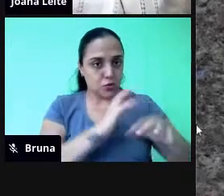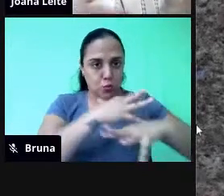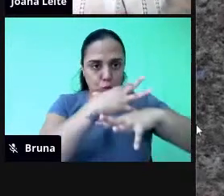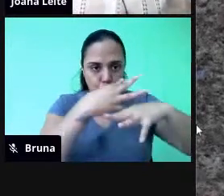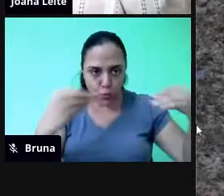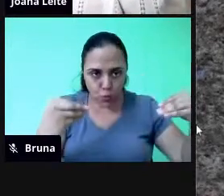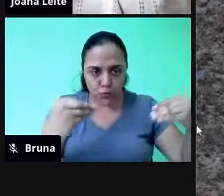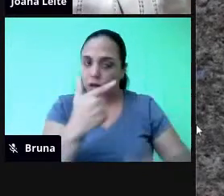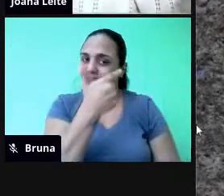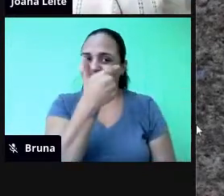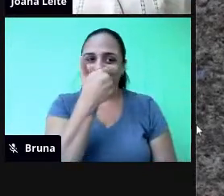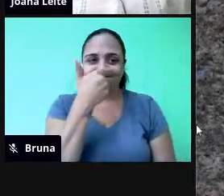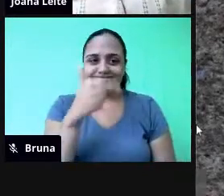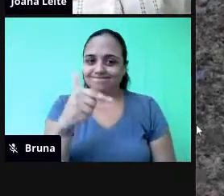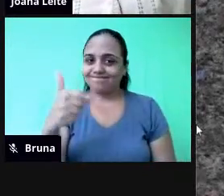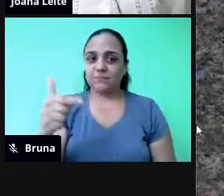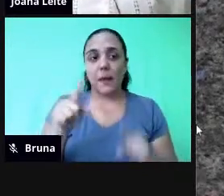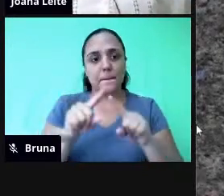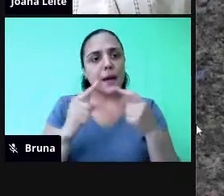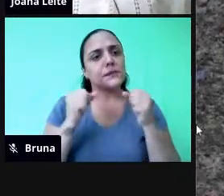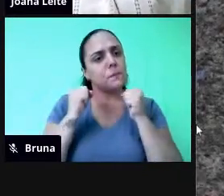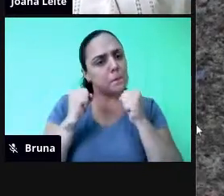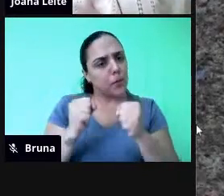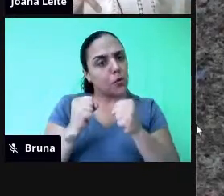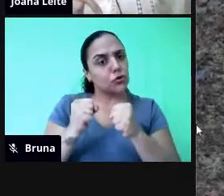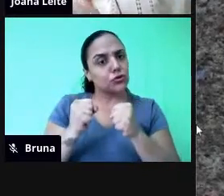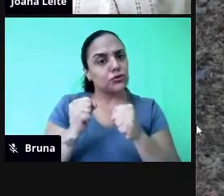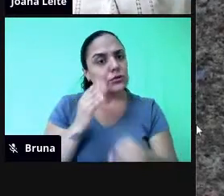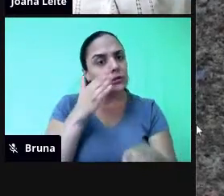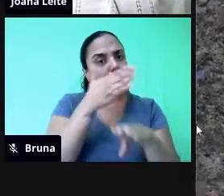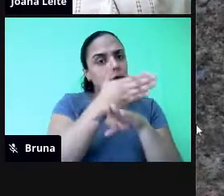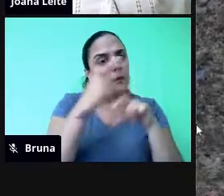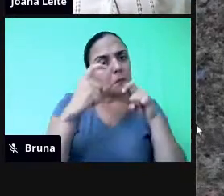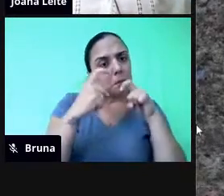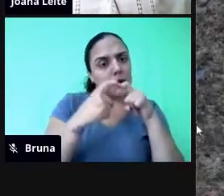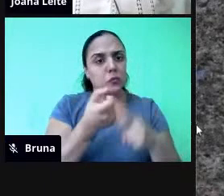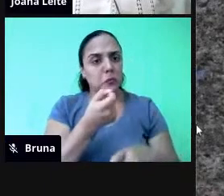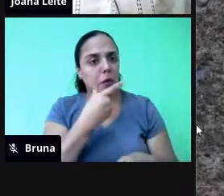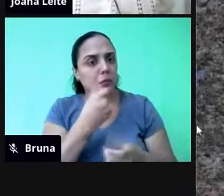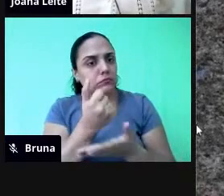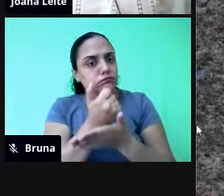E quanto mais precoce for esse tratamento, mais